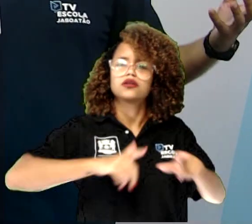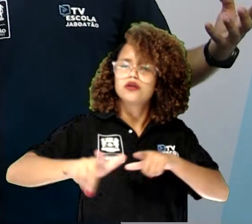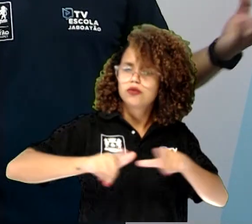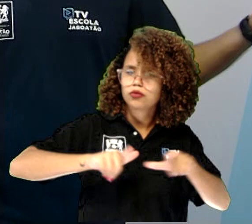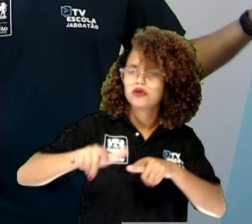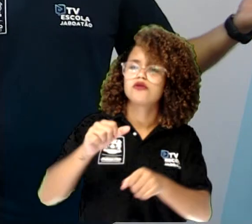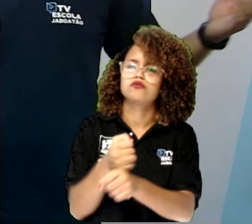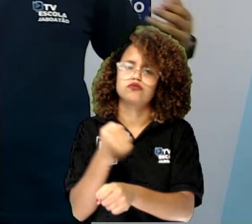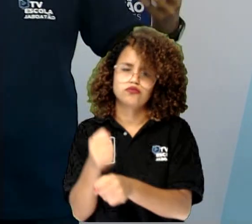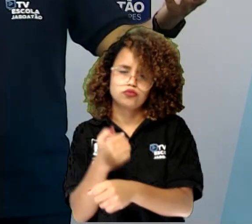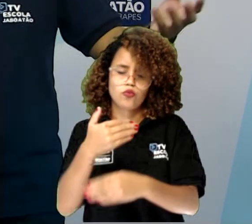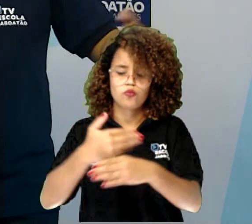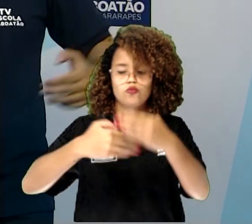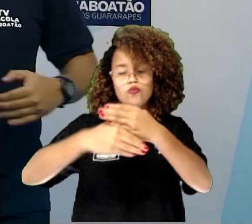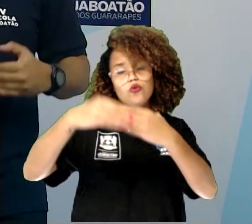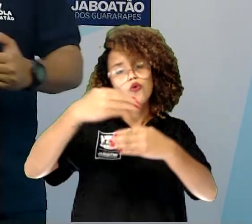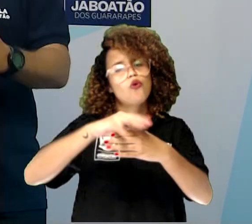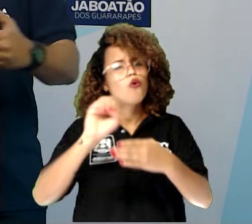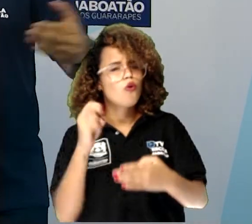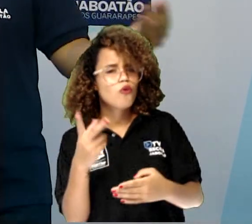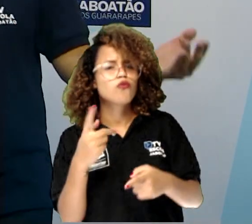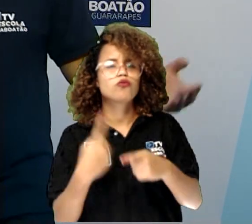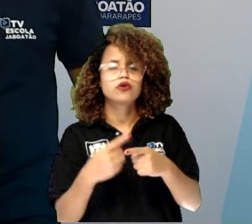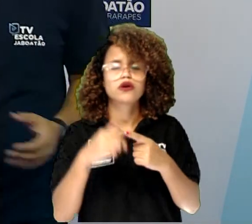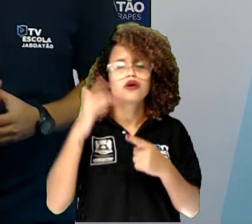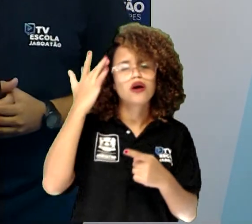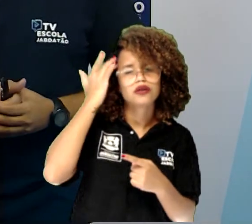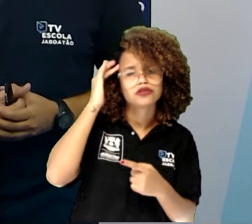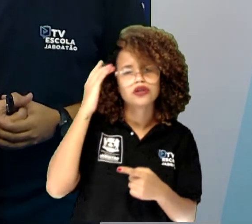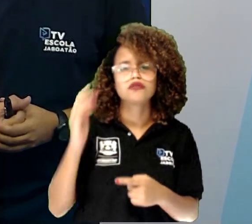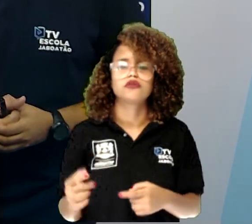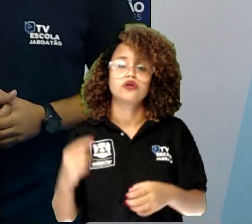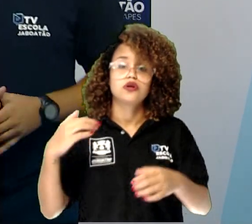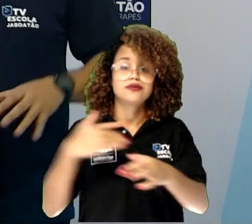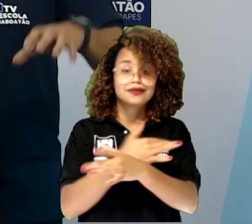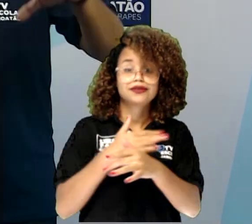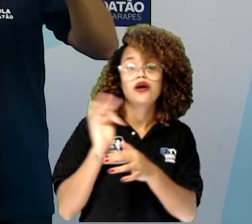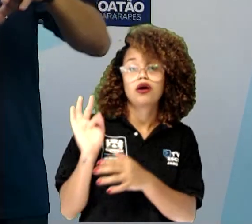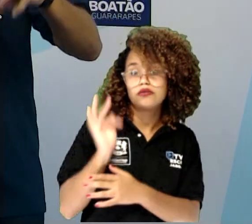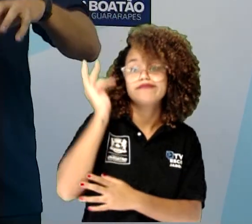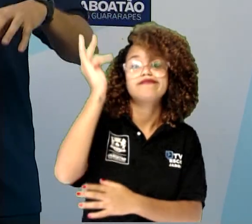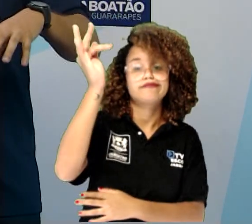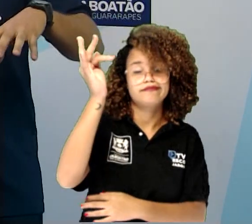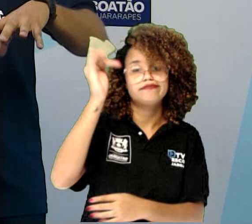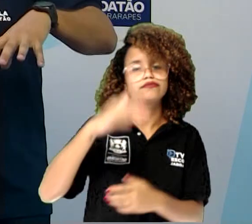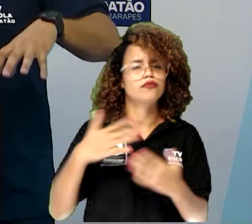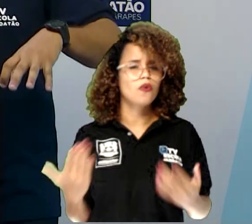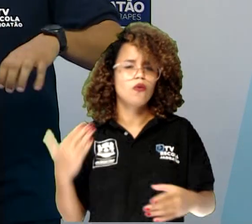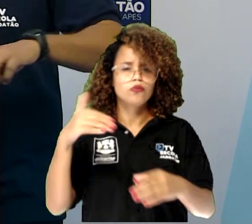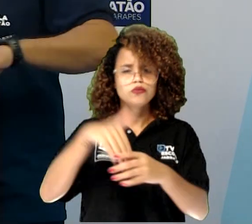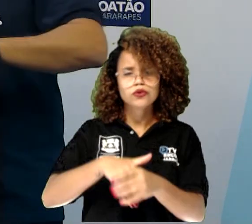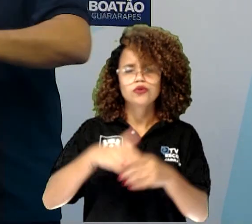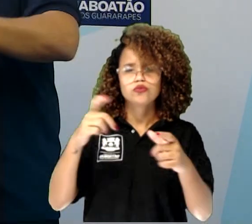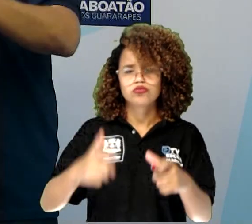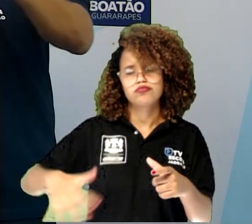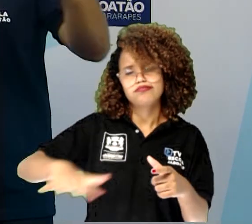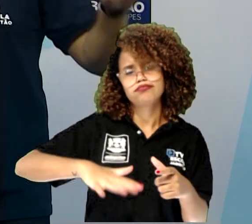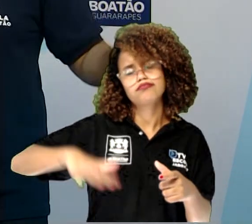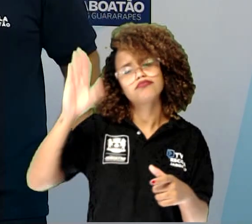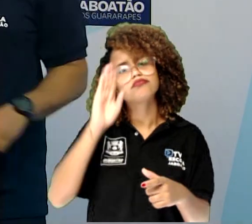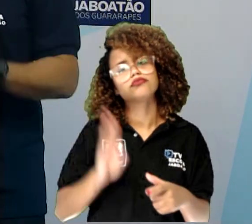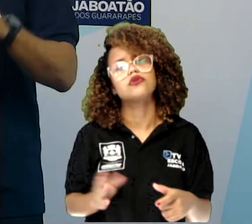pela expectativa de que ali seria uma cidade do futuro, algo desse tipo. Então, dentro do território brasileiro,